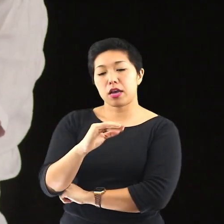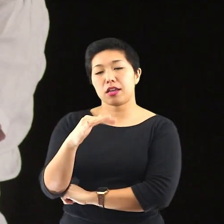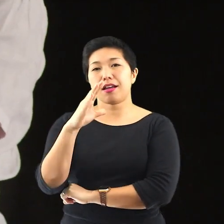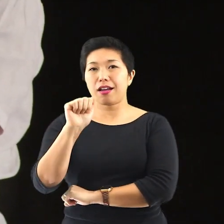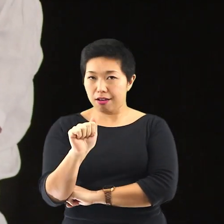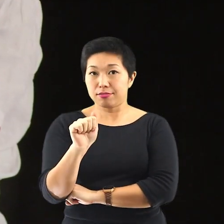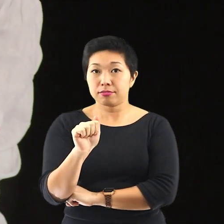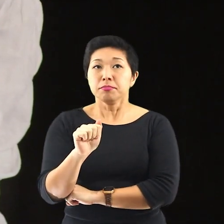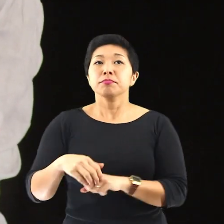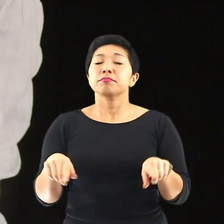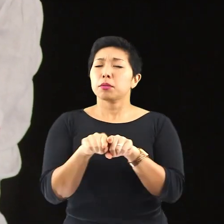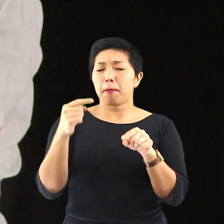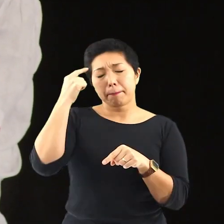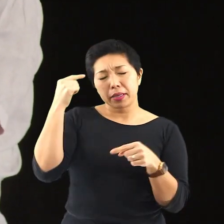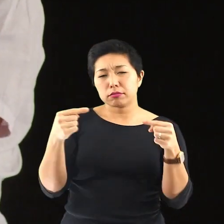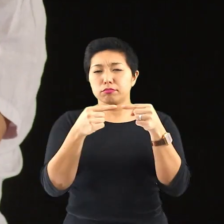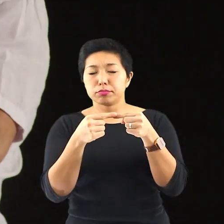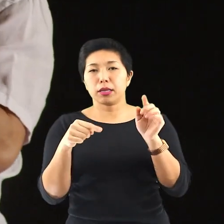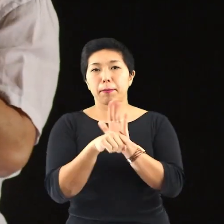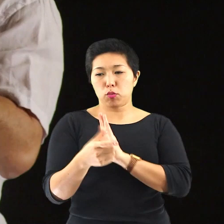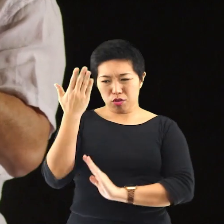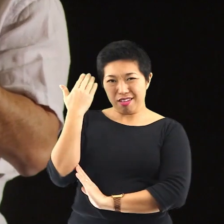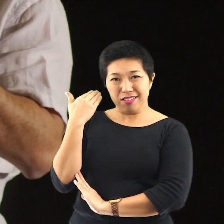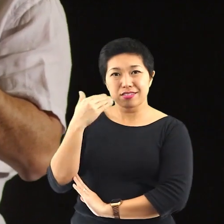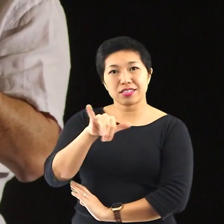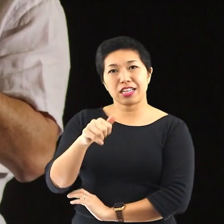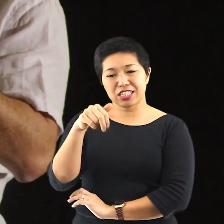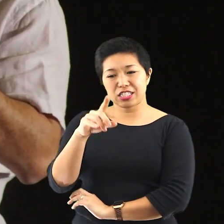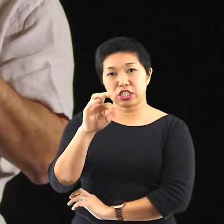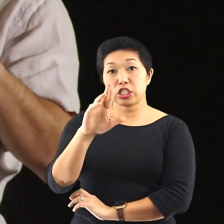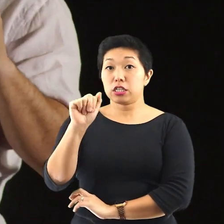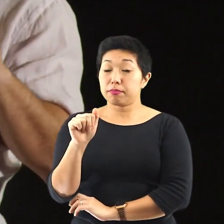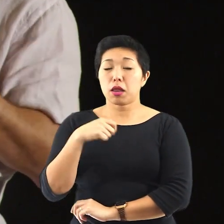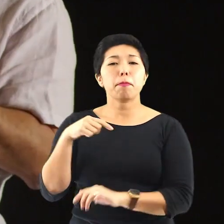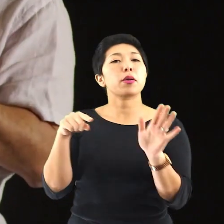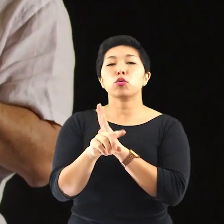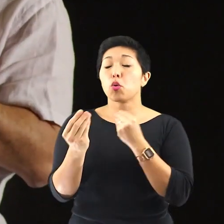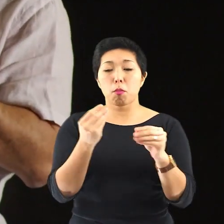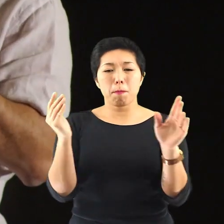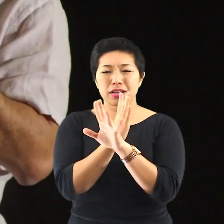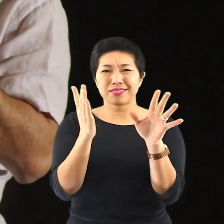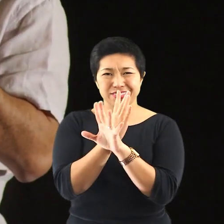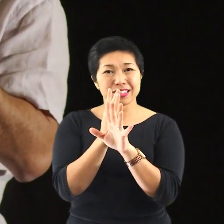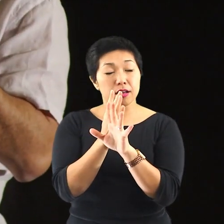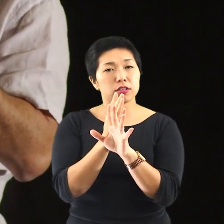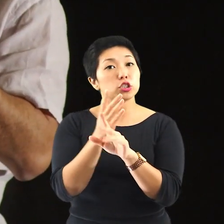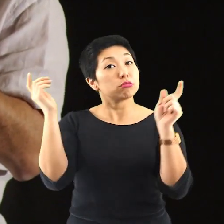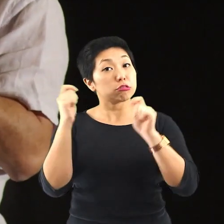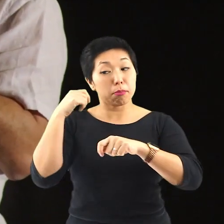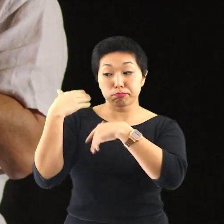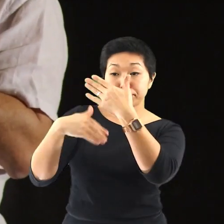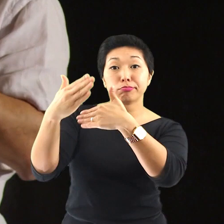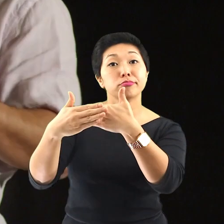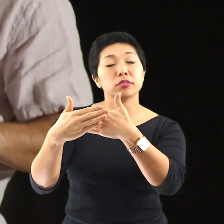pergunta do Leonel, que é de Jandira, né, ele perguntou como que uma cidade numa região metropolitana pode avançar nessa